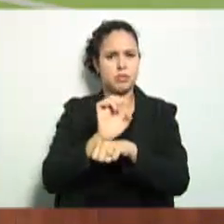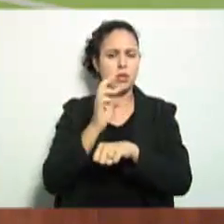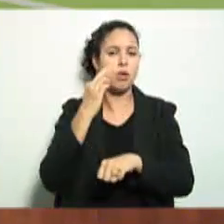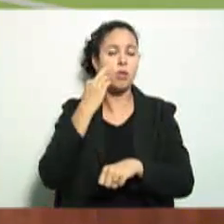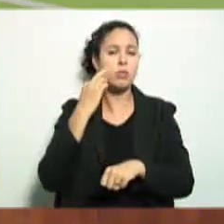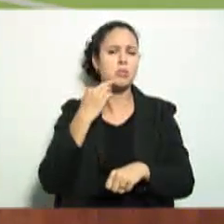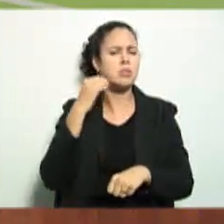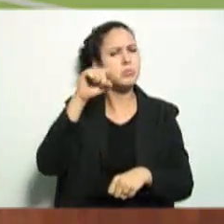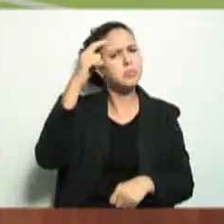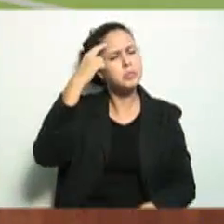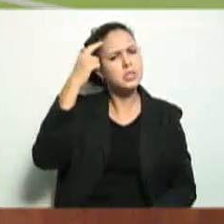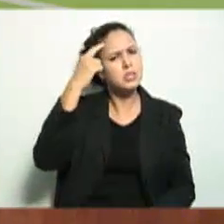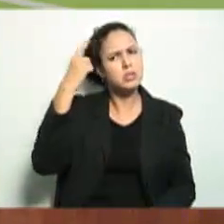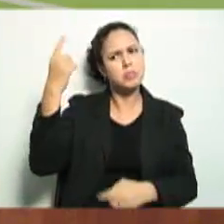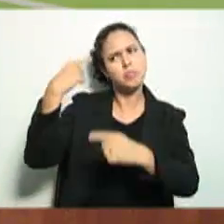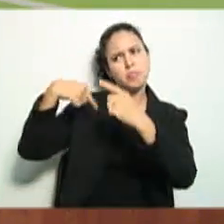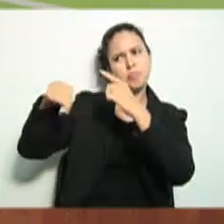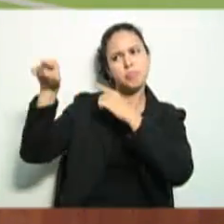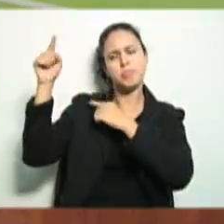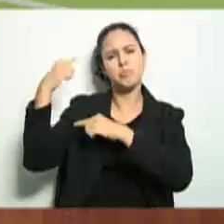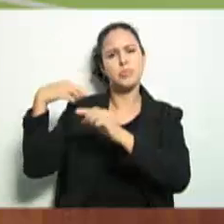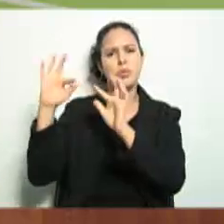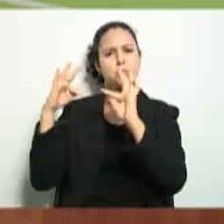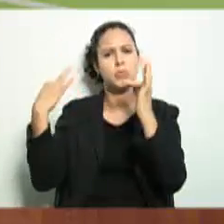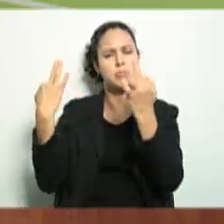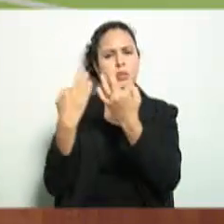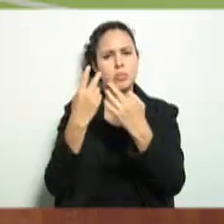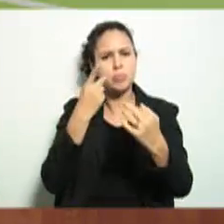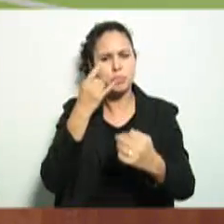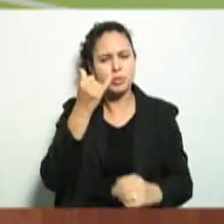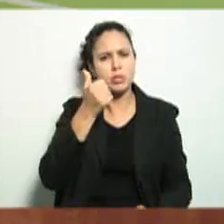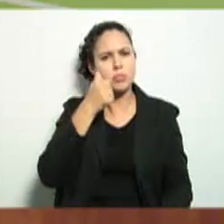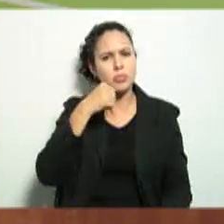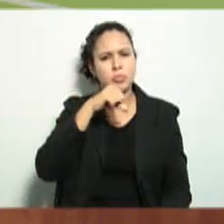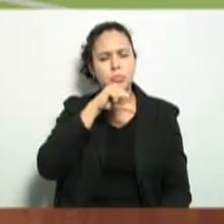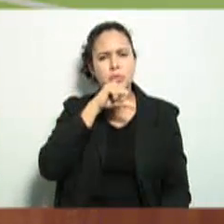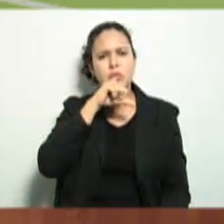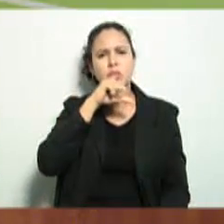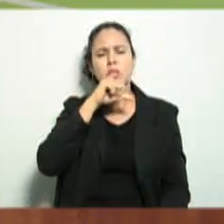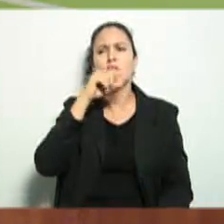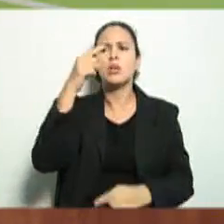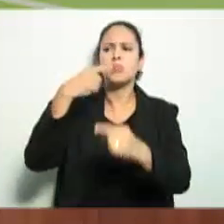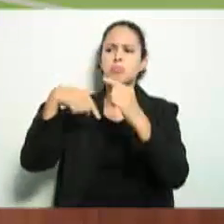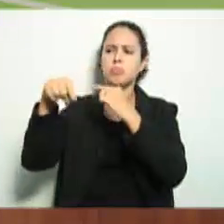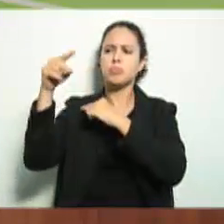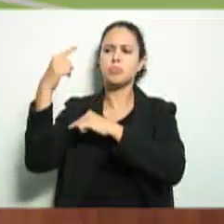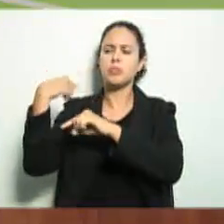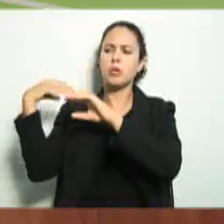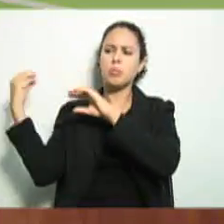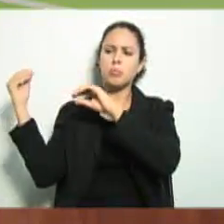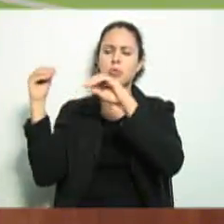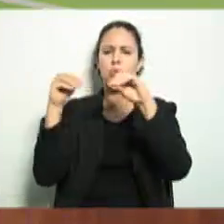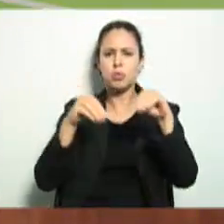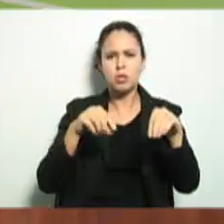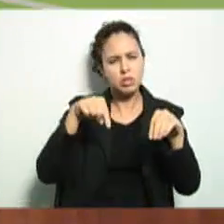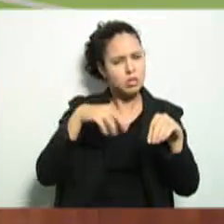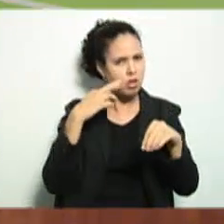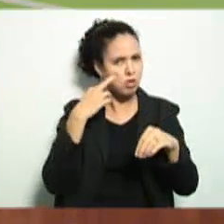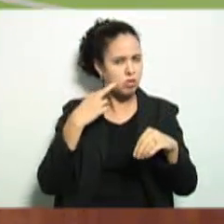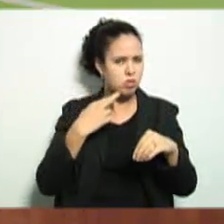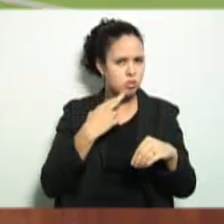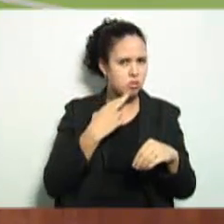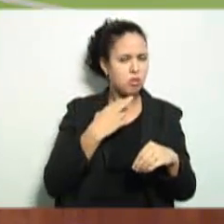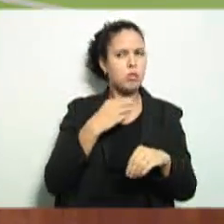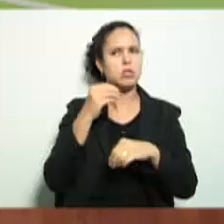seus pais, né, suas mães, sua família, em qual momento será, do qual que a gente vai falar aqui, desses